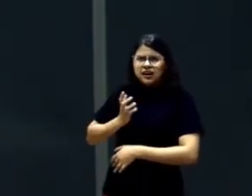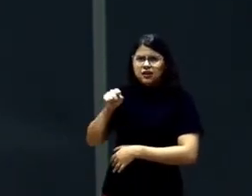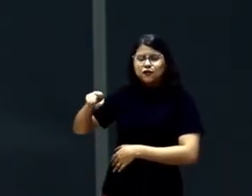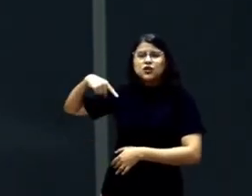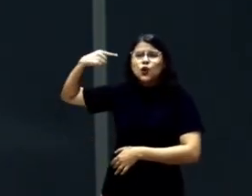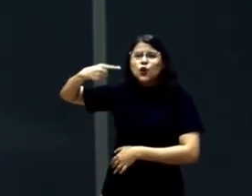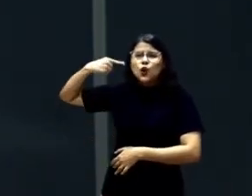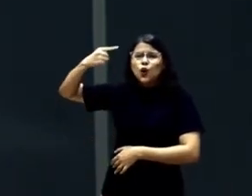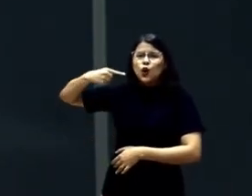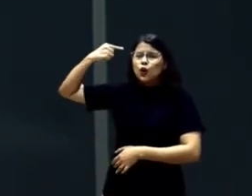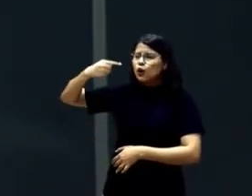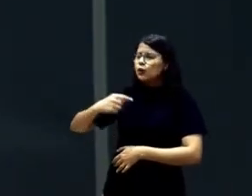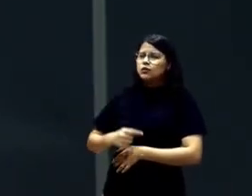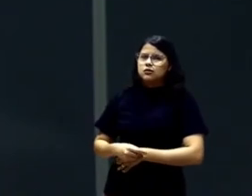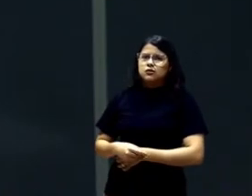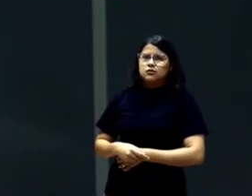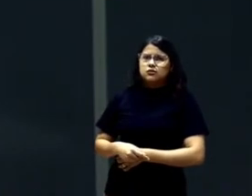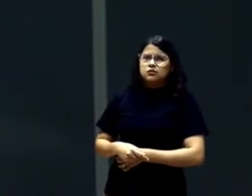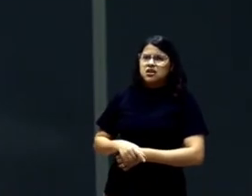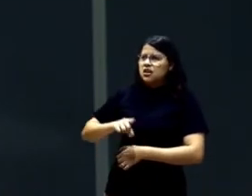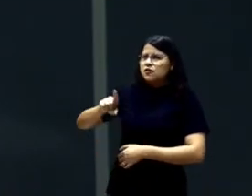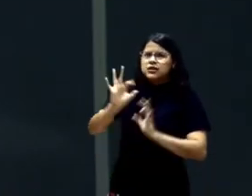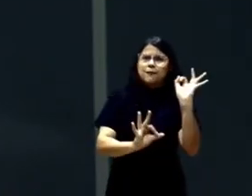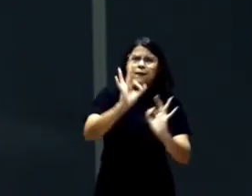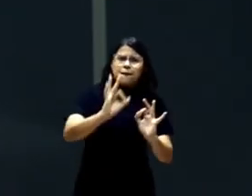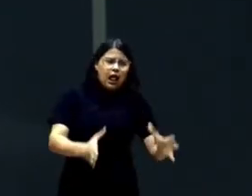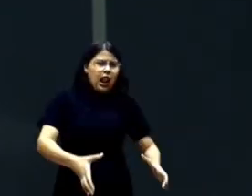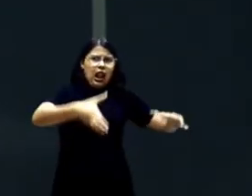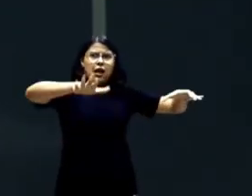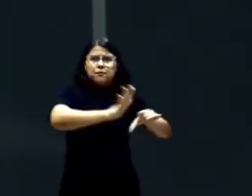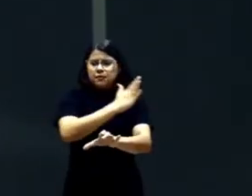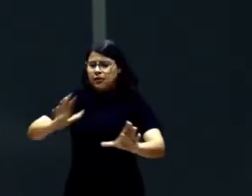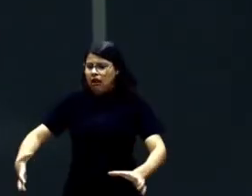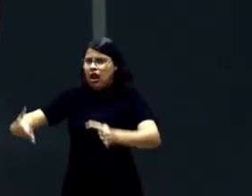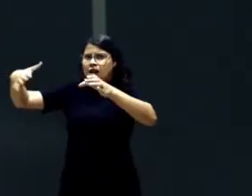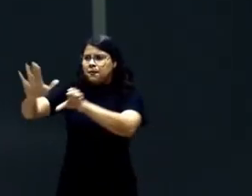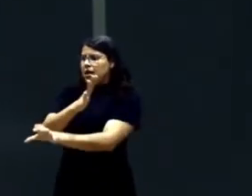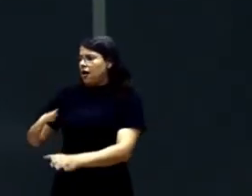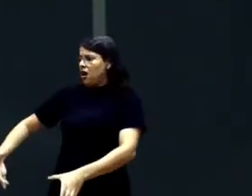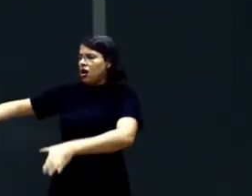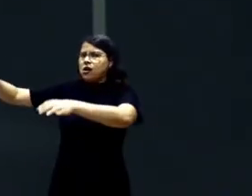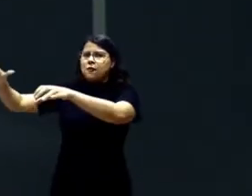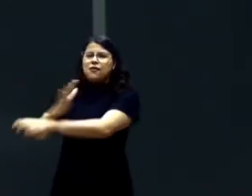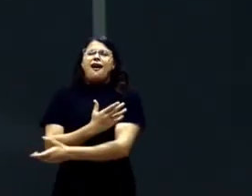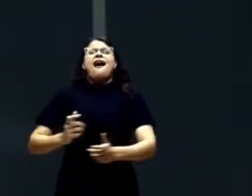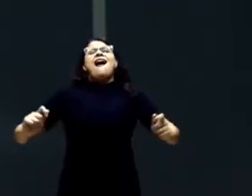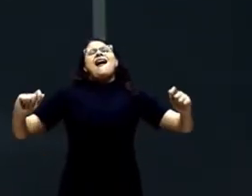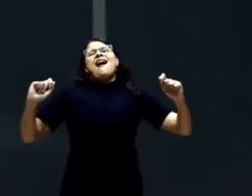Você fez tudo isso? Que bom. Seu plano e sua meta deu certo? Que